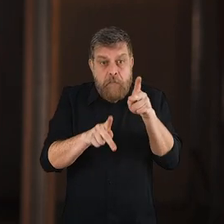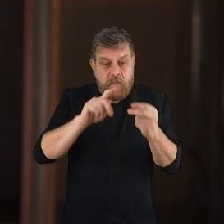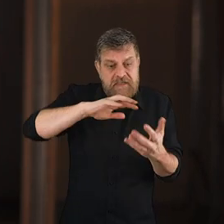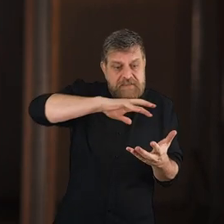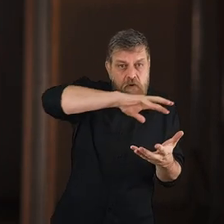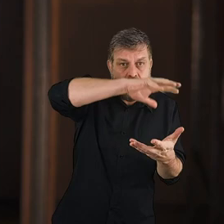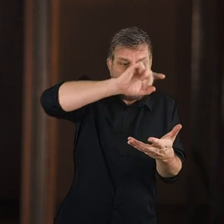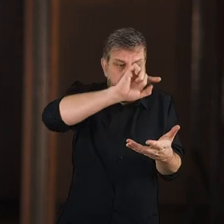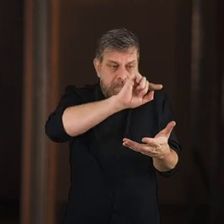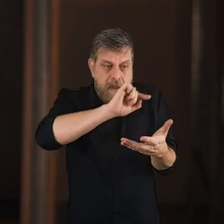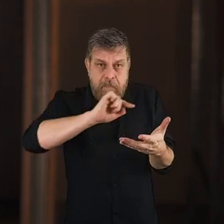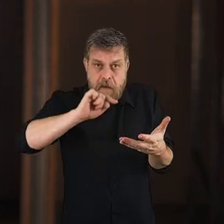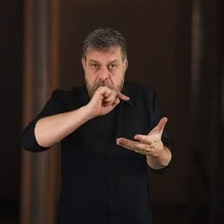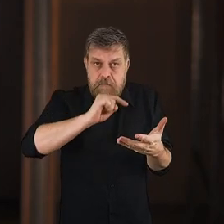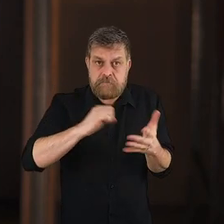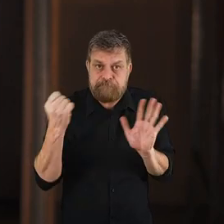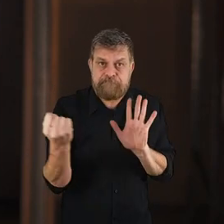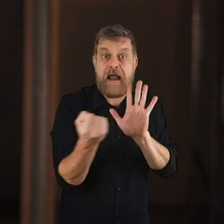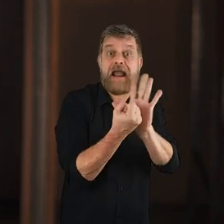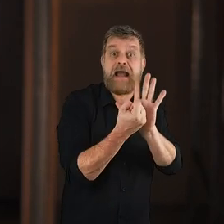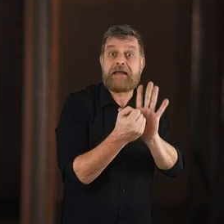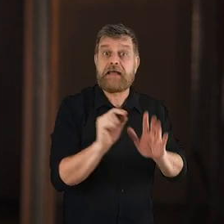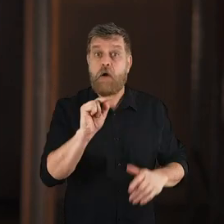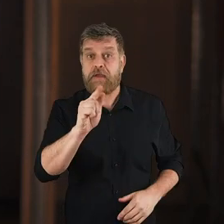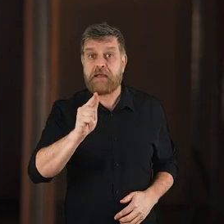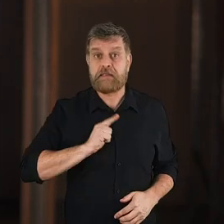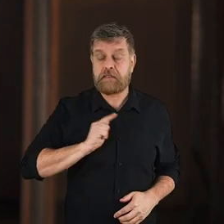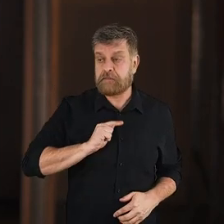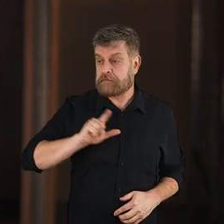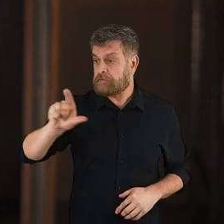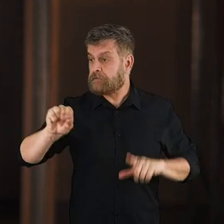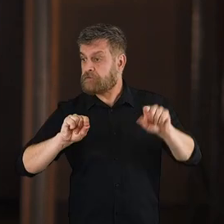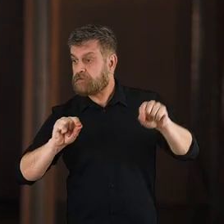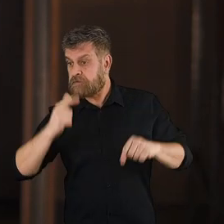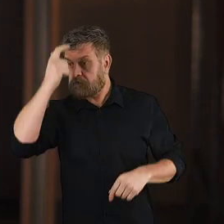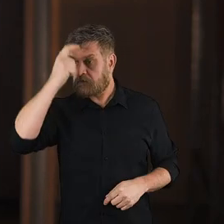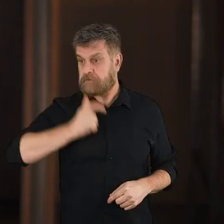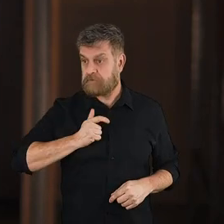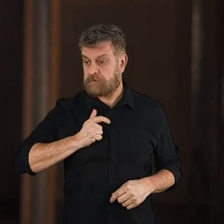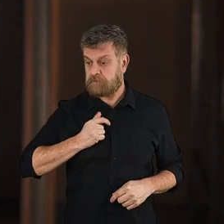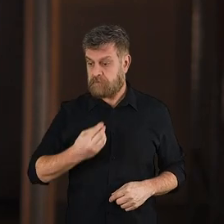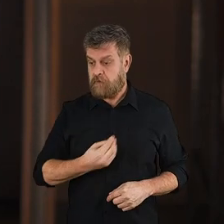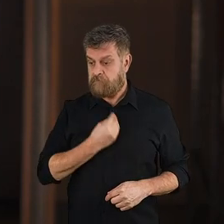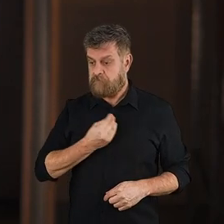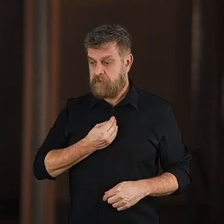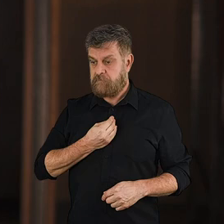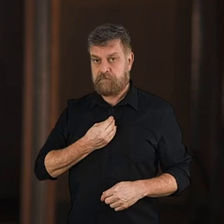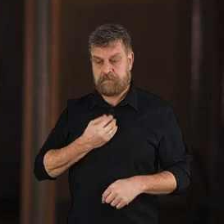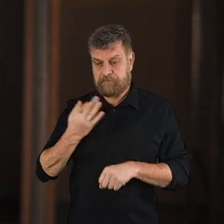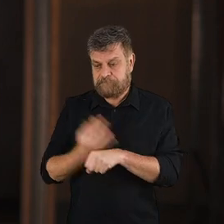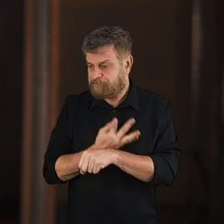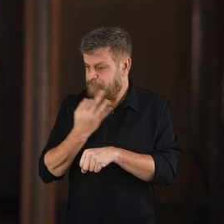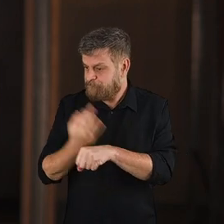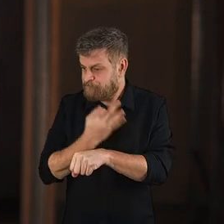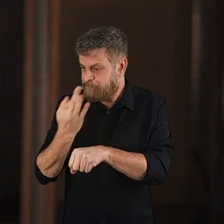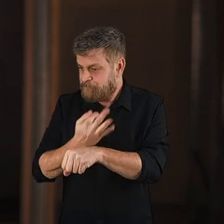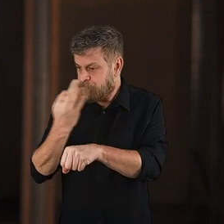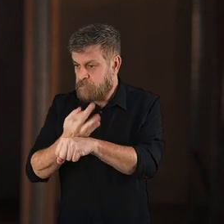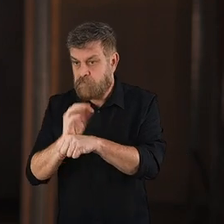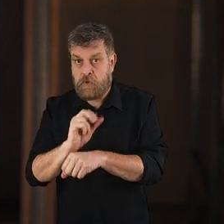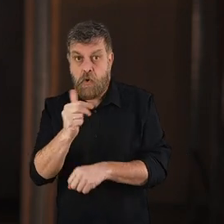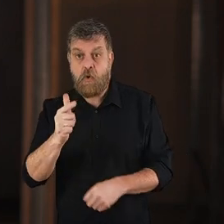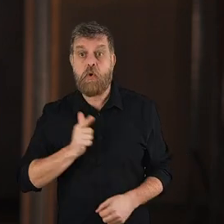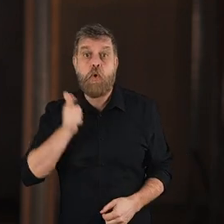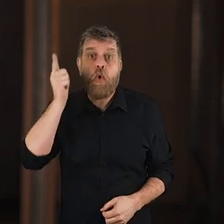mundial fadada a ter que escolher entre seguir vivo a qualquer custo